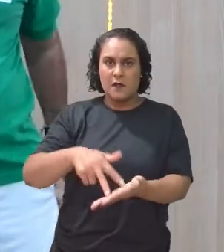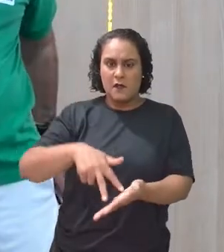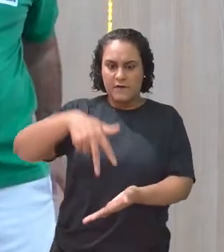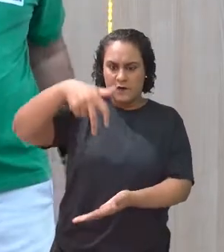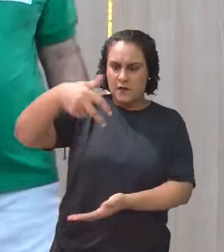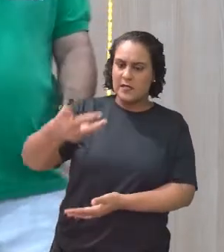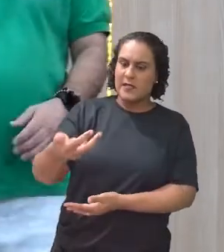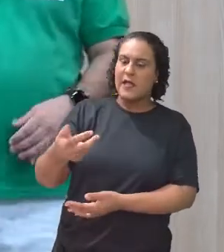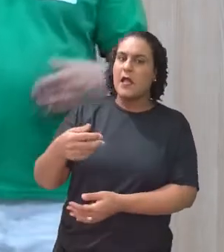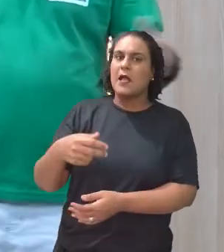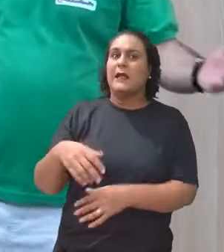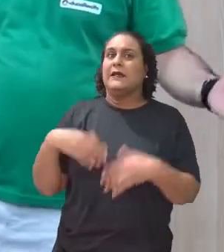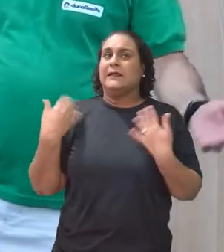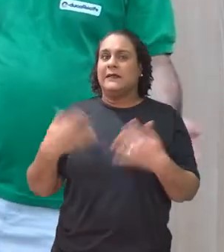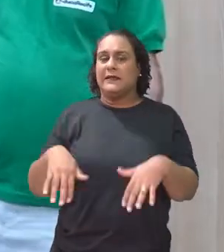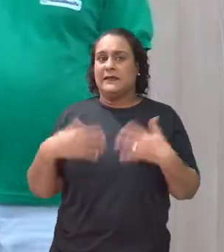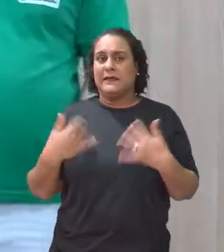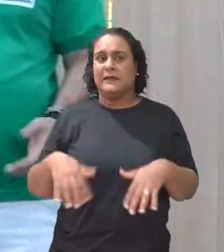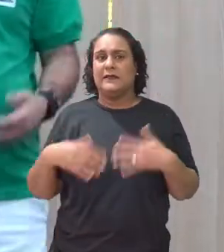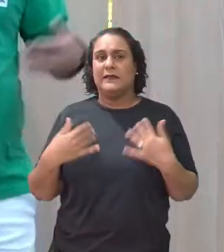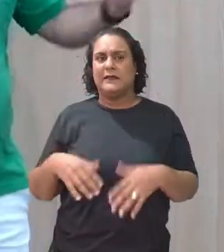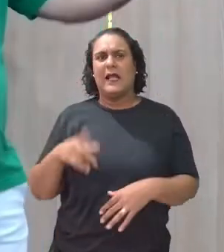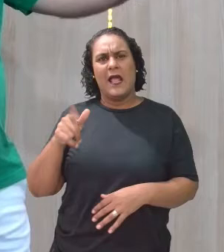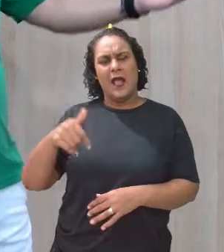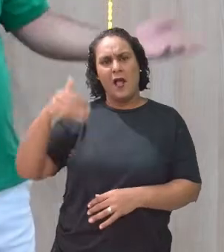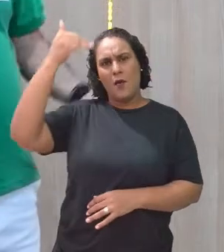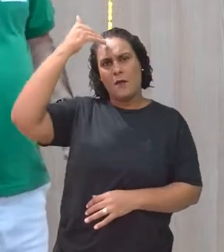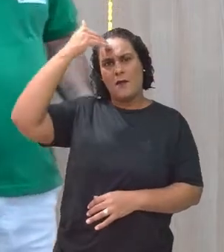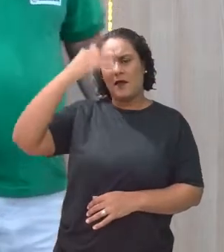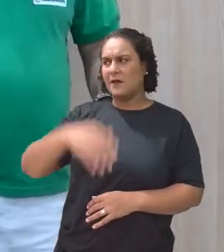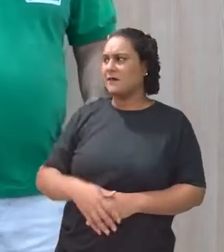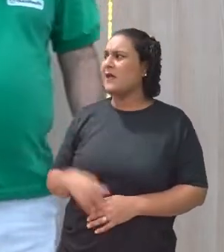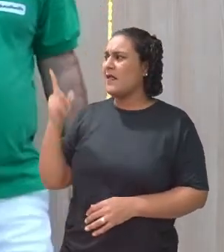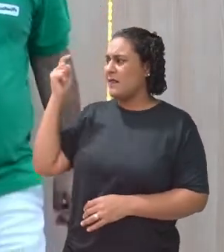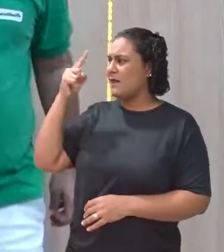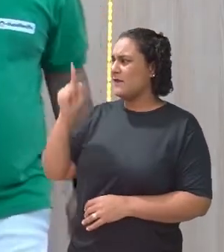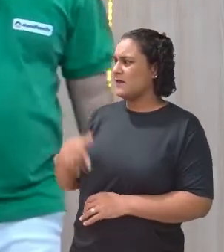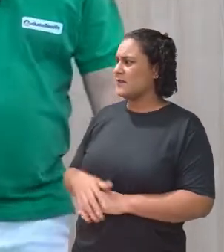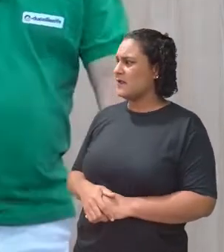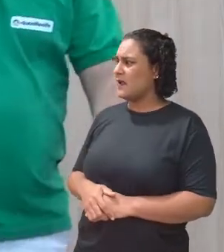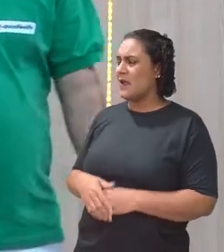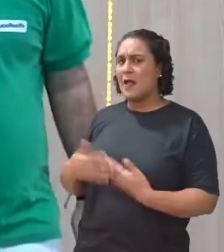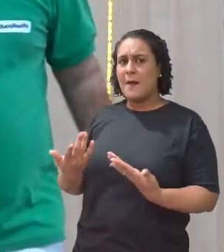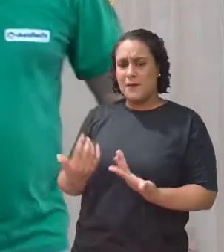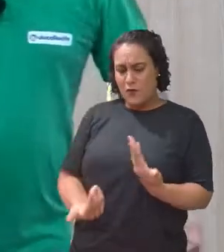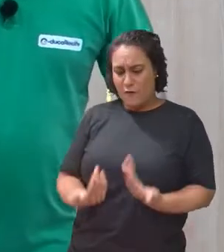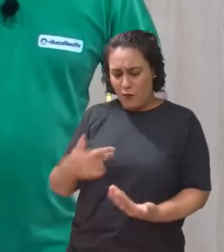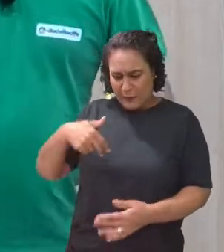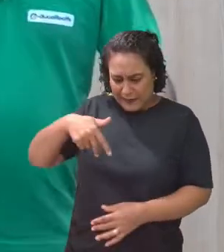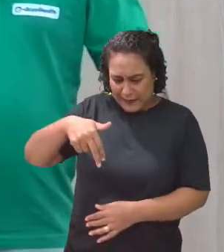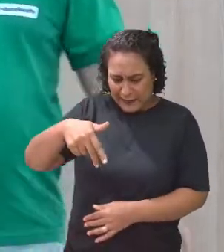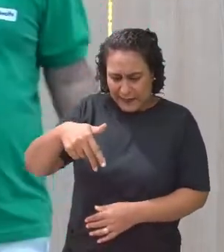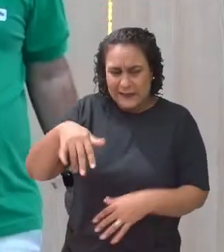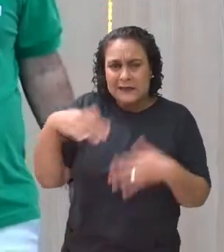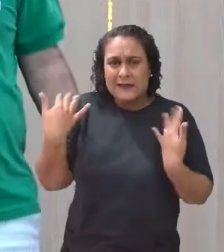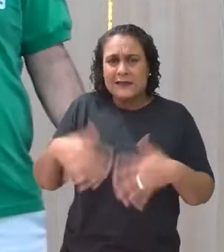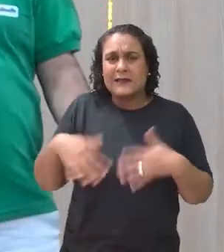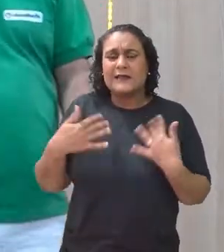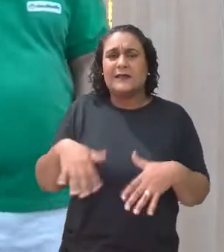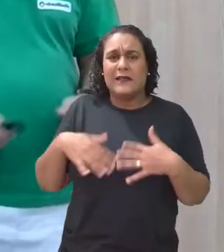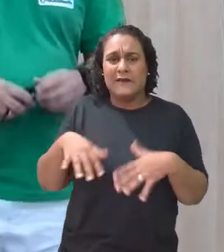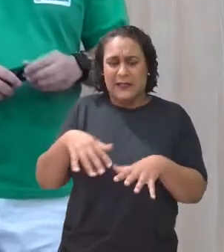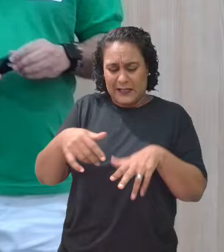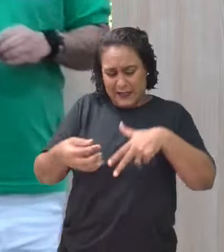pé. Se queimou, era culpado. Aí é complicado, né, professor? Cai caminhar queimando o pé, mostrou, queimou, culpado. Aí